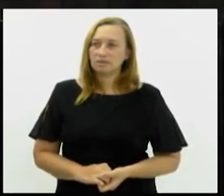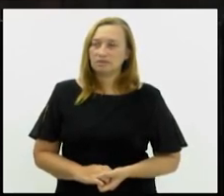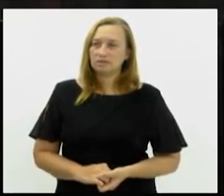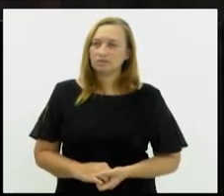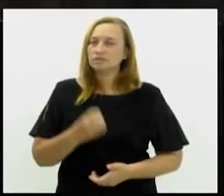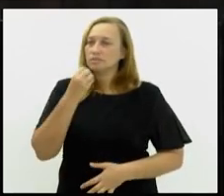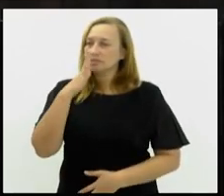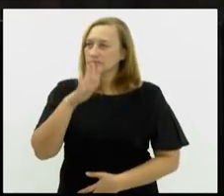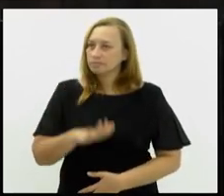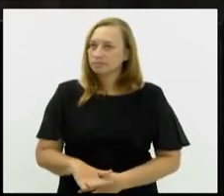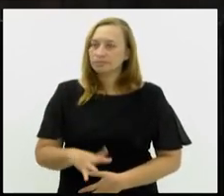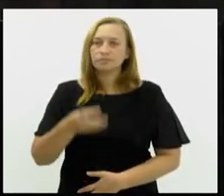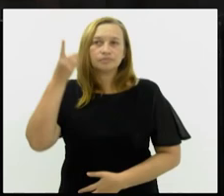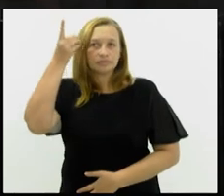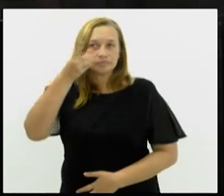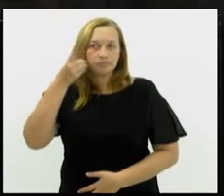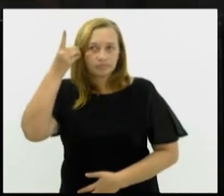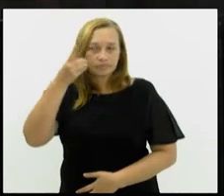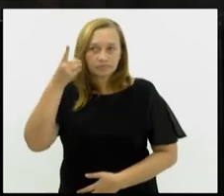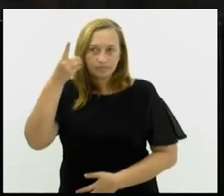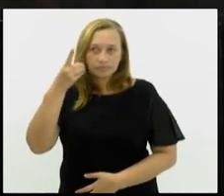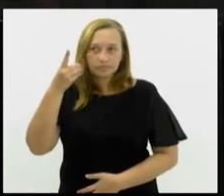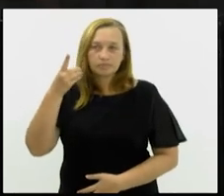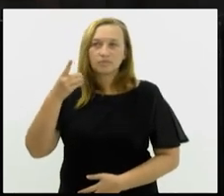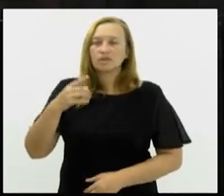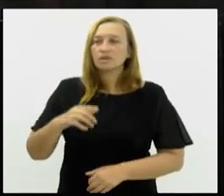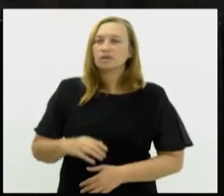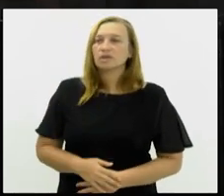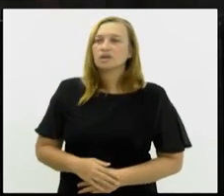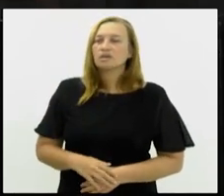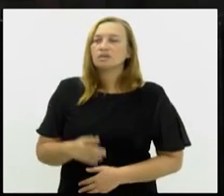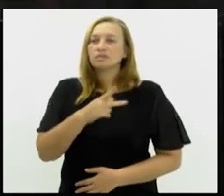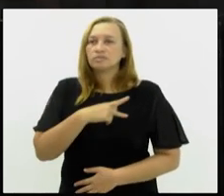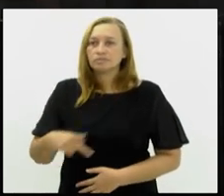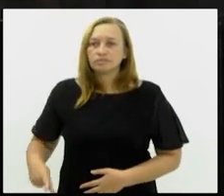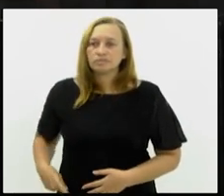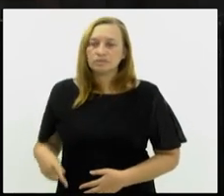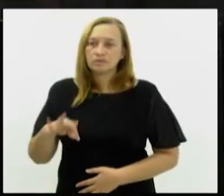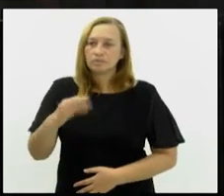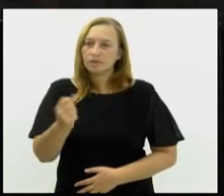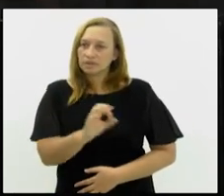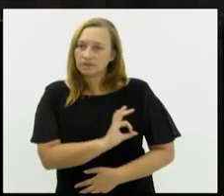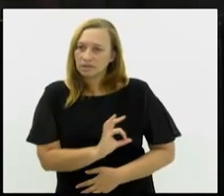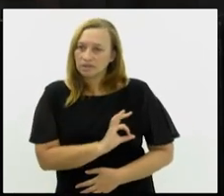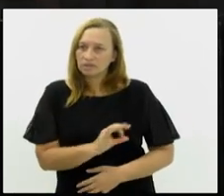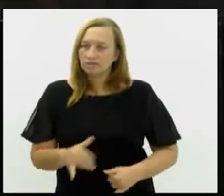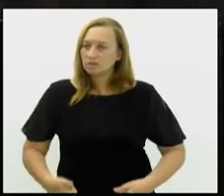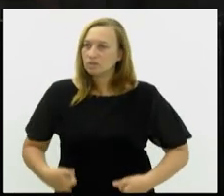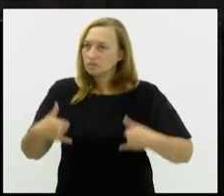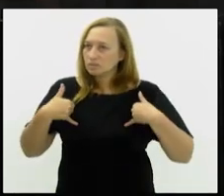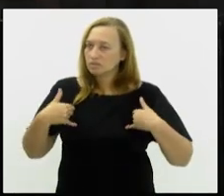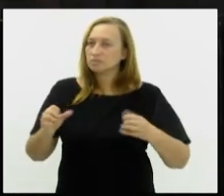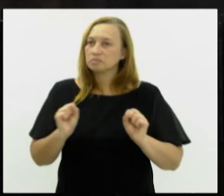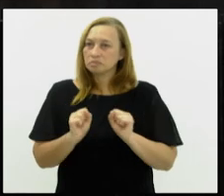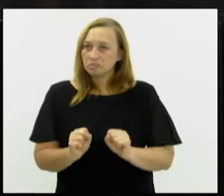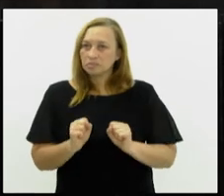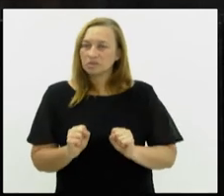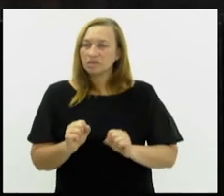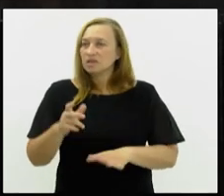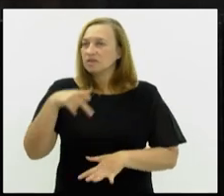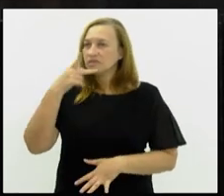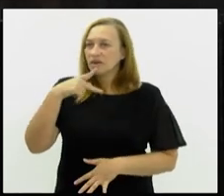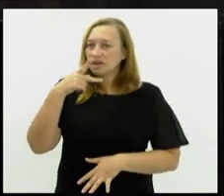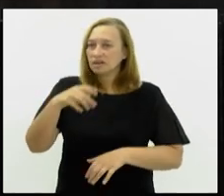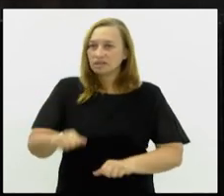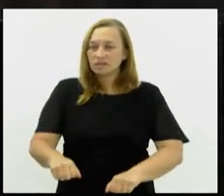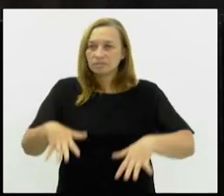Boa tarde, deputada, presidente desta sessão, Marta Rocha. Muito me honra poder falar neste